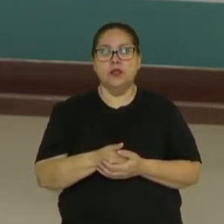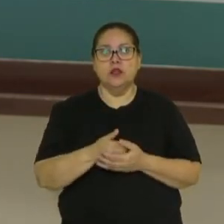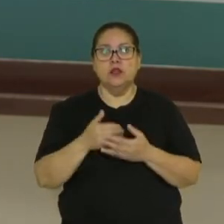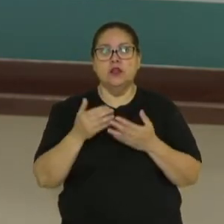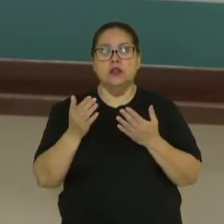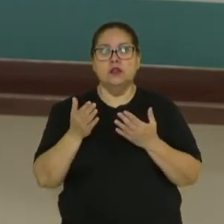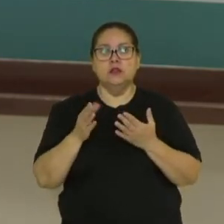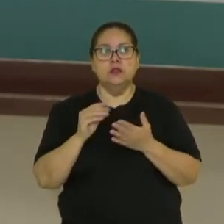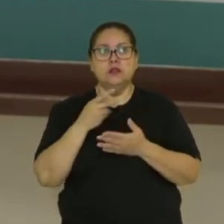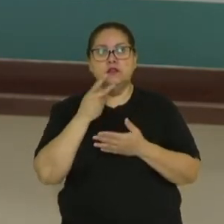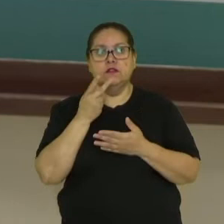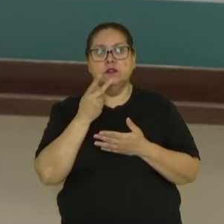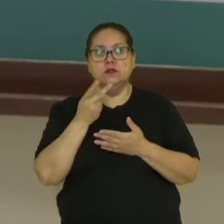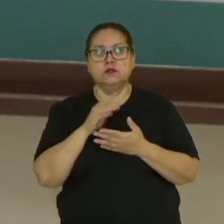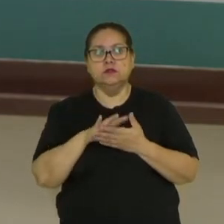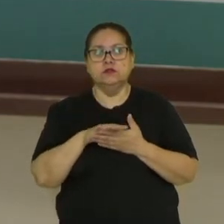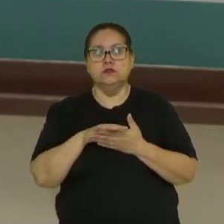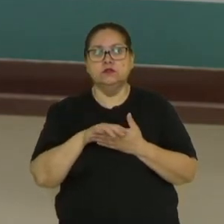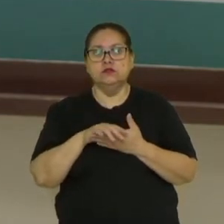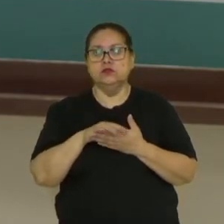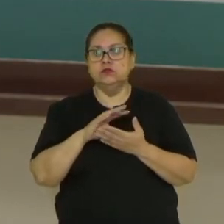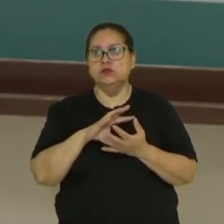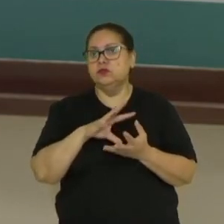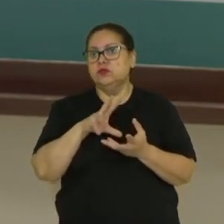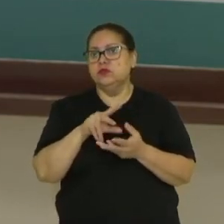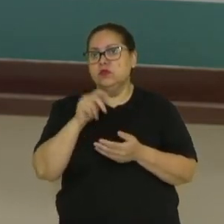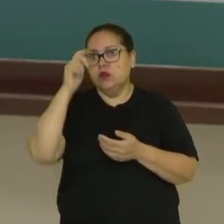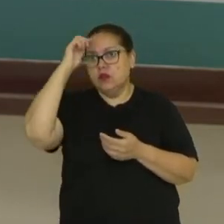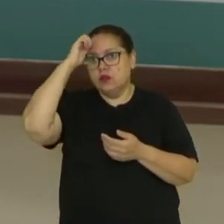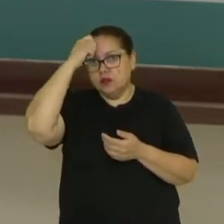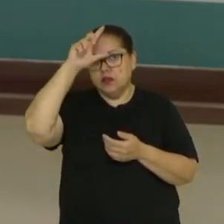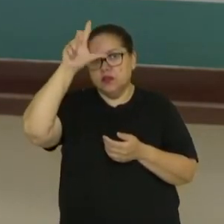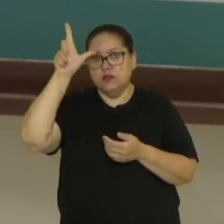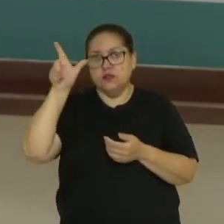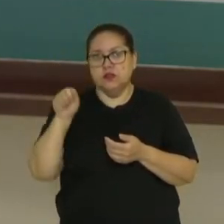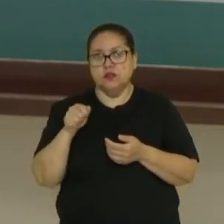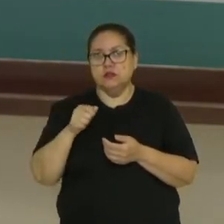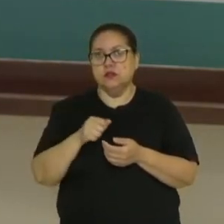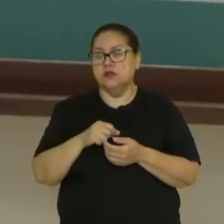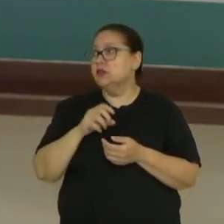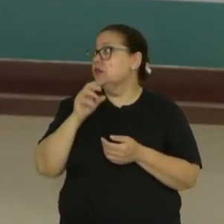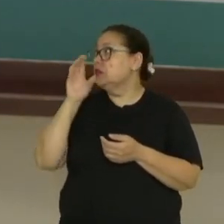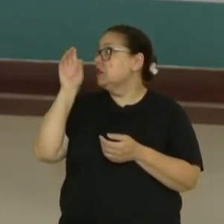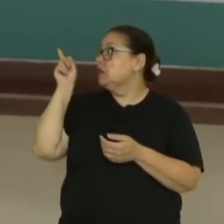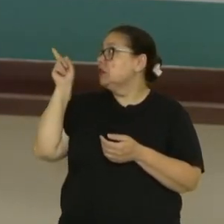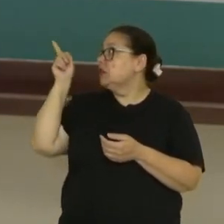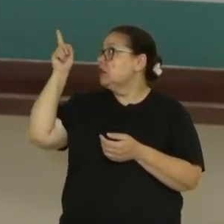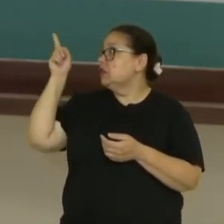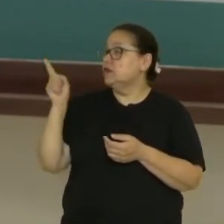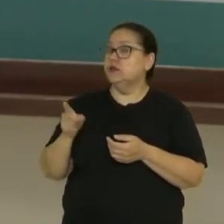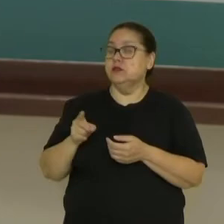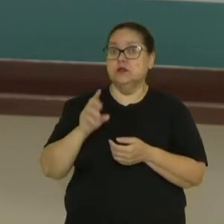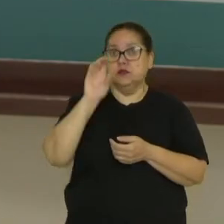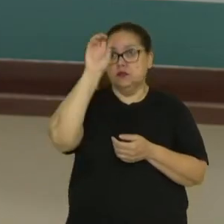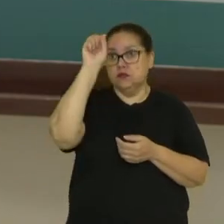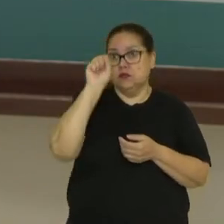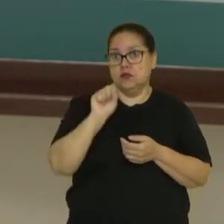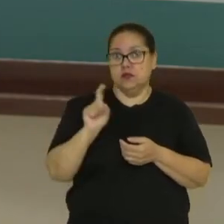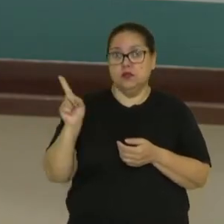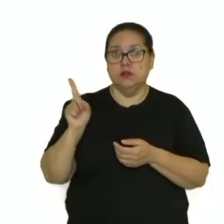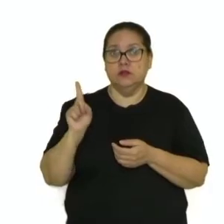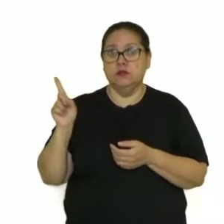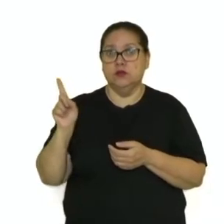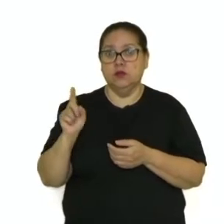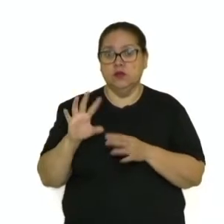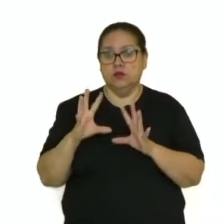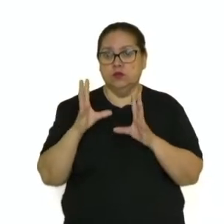E acho que não falamos aqui do mundo africano, né? O mundo africano, então é toda a região da África subsaariana, a maior parte, né?